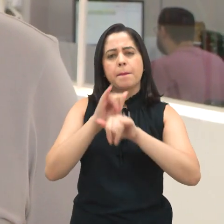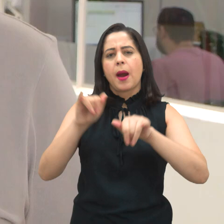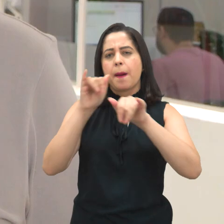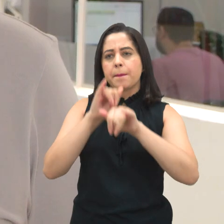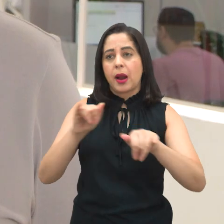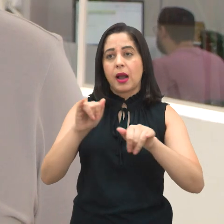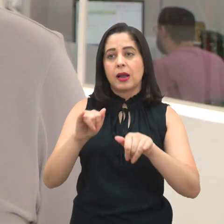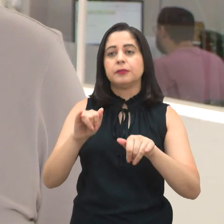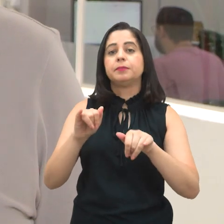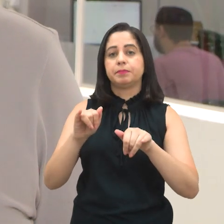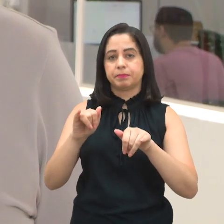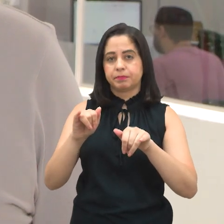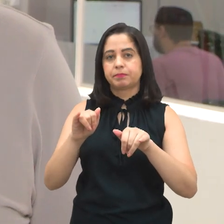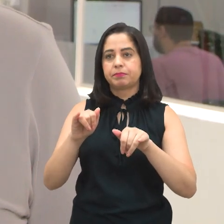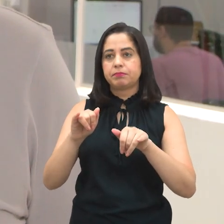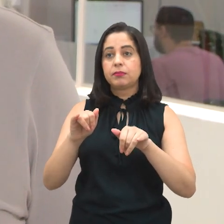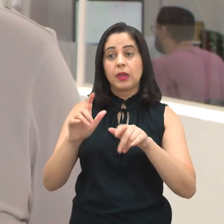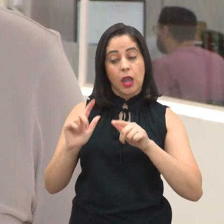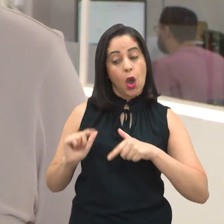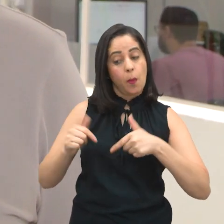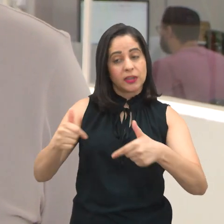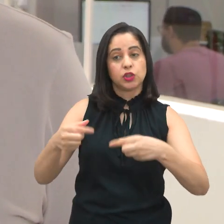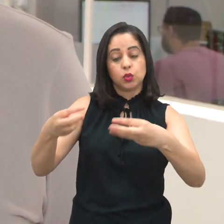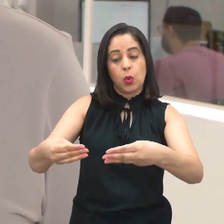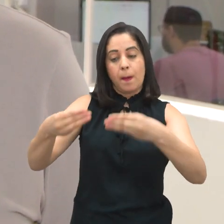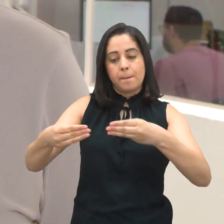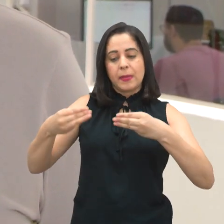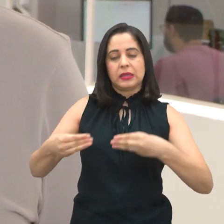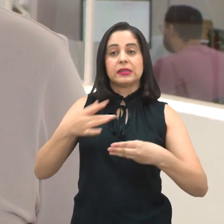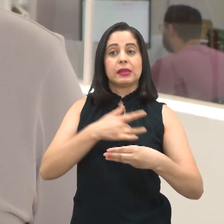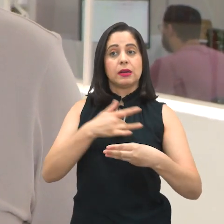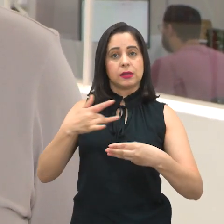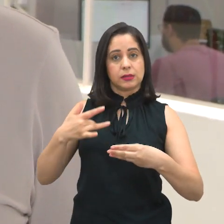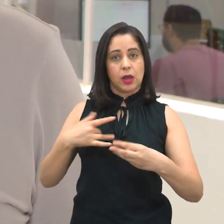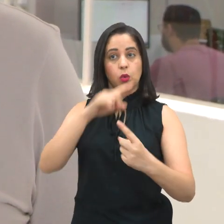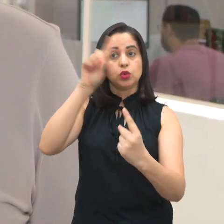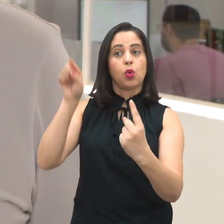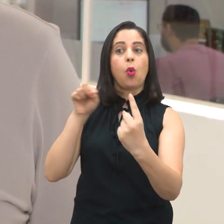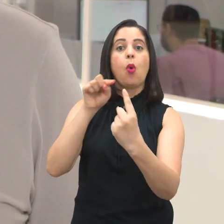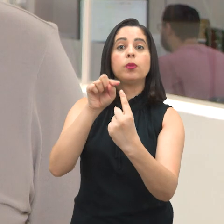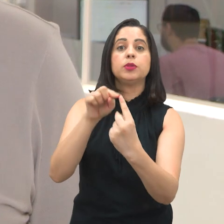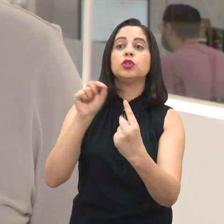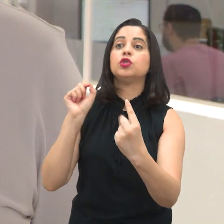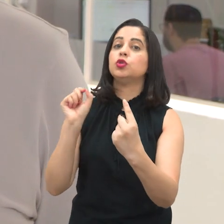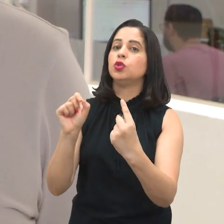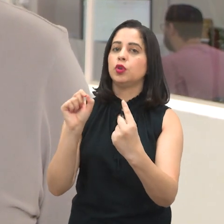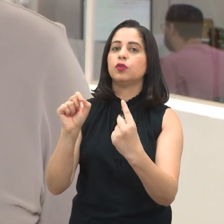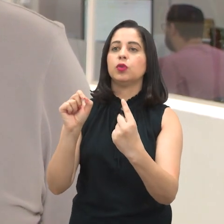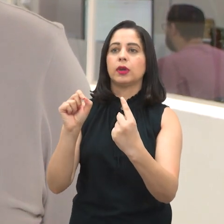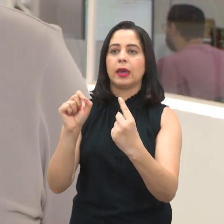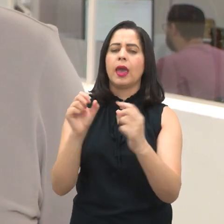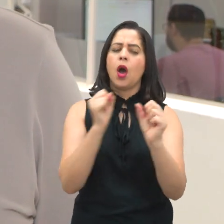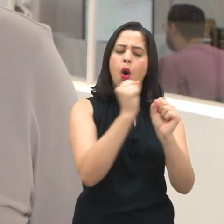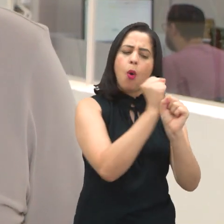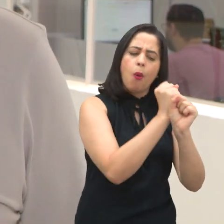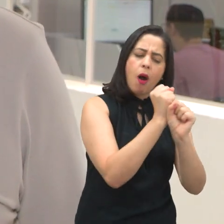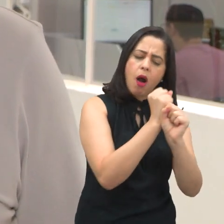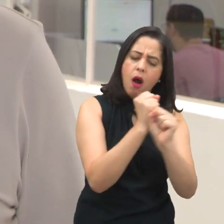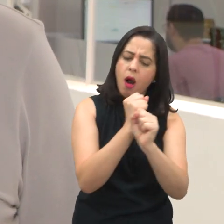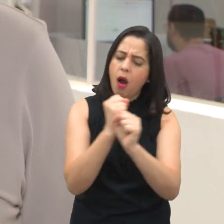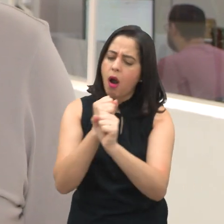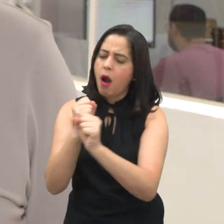é uma iniciativa já antiga do Ministério da Saúde, cujo objetivo é intensificar ações que a gente já faz durante o